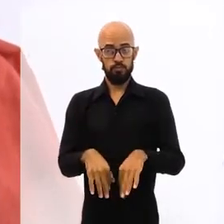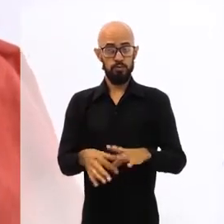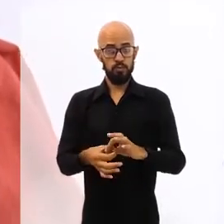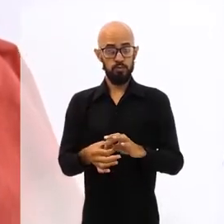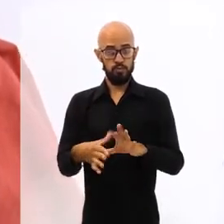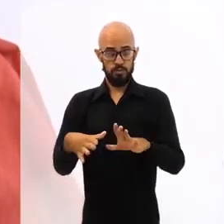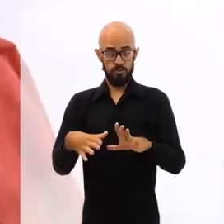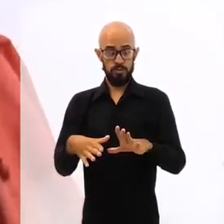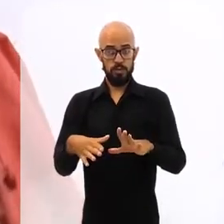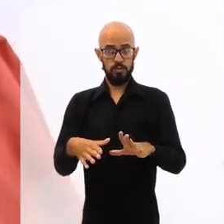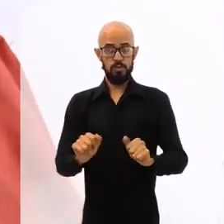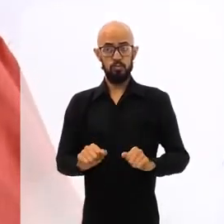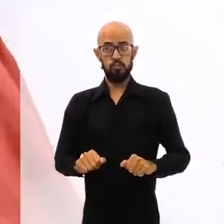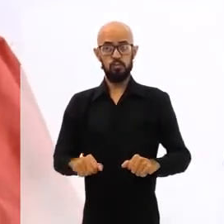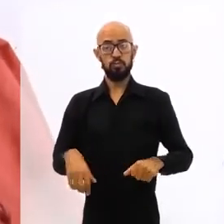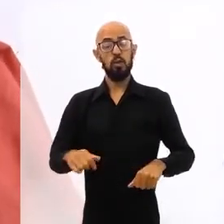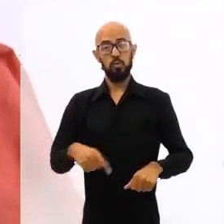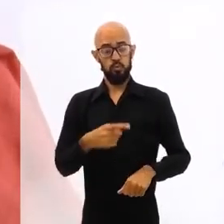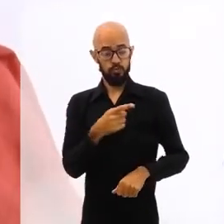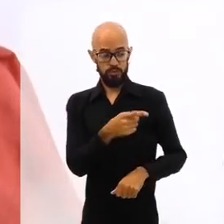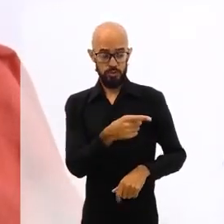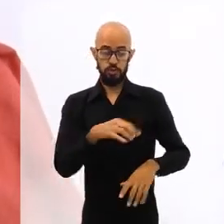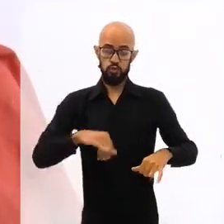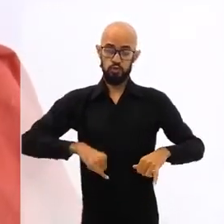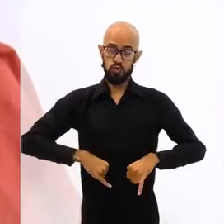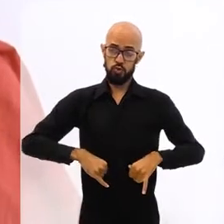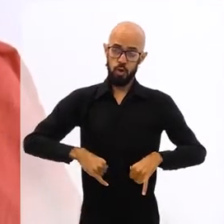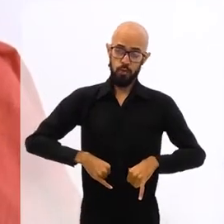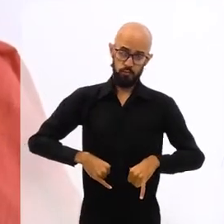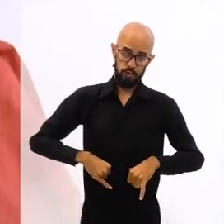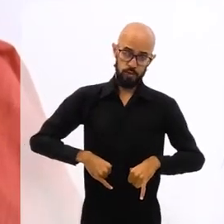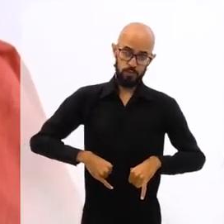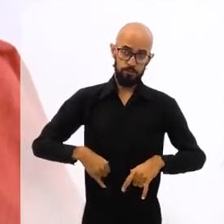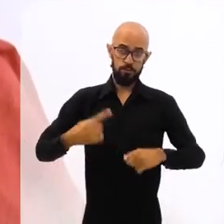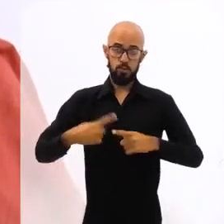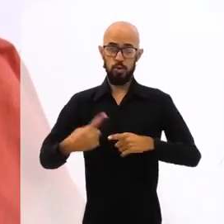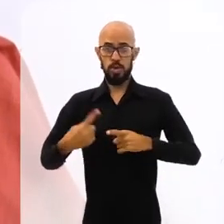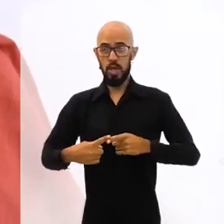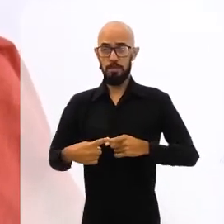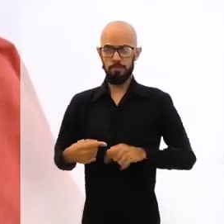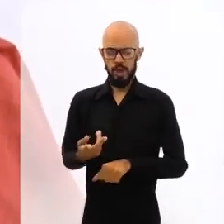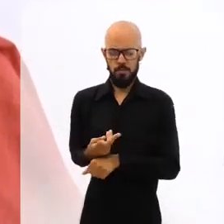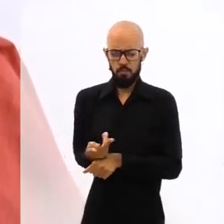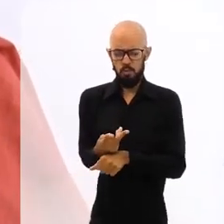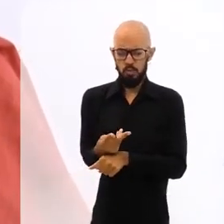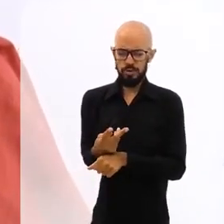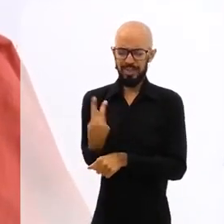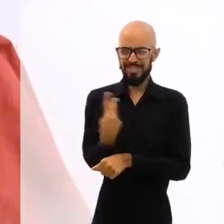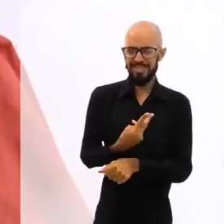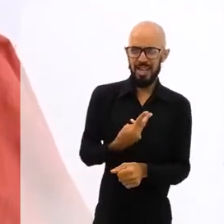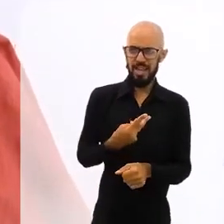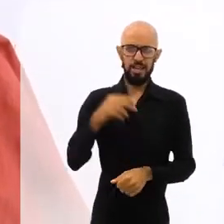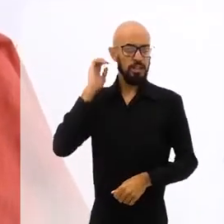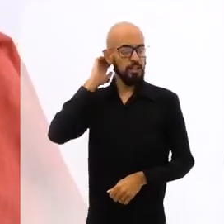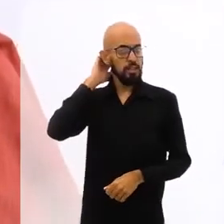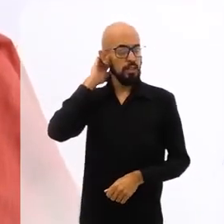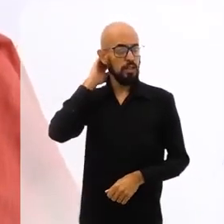liberação. Então ele diz assim, bom, você sofre, né? Porque a busca dele foi justamente